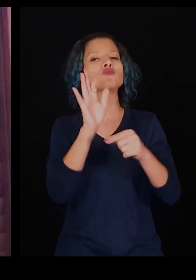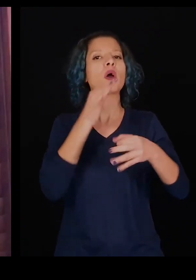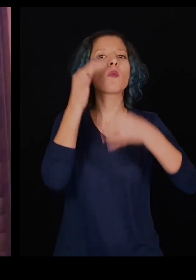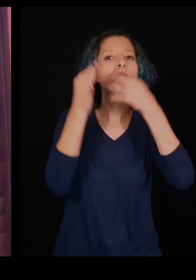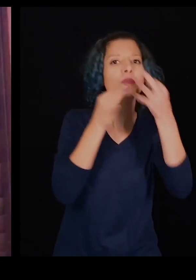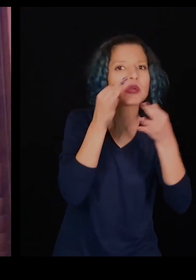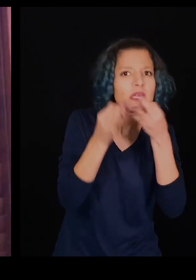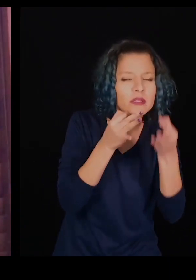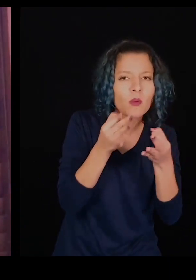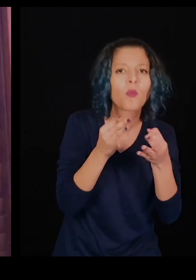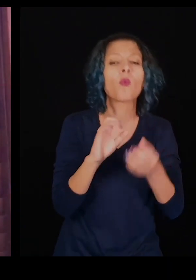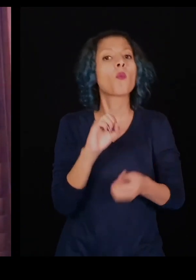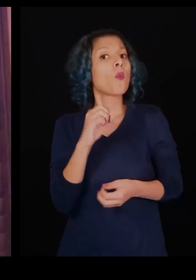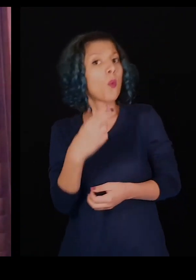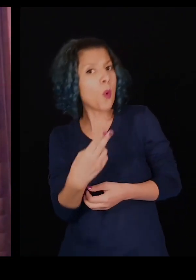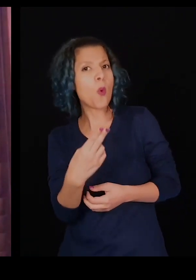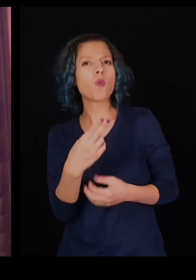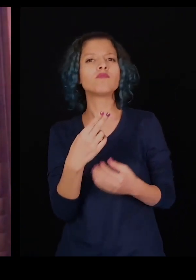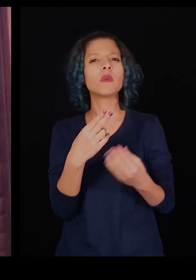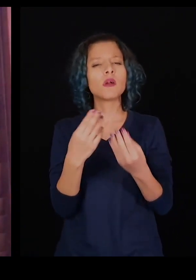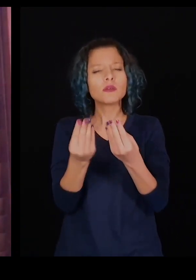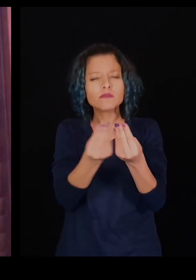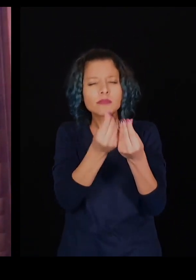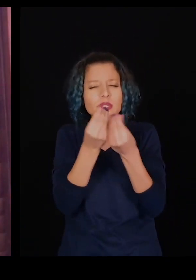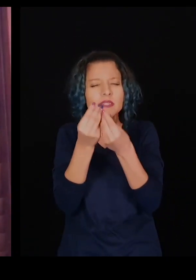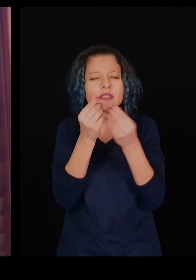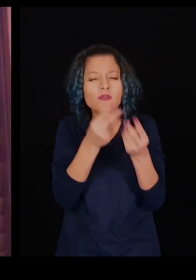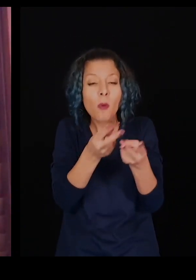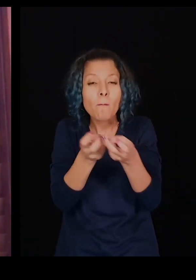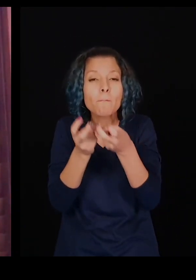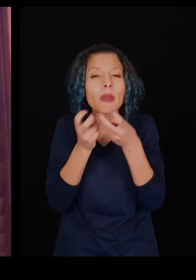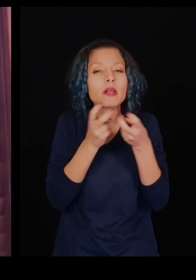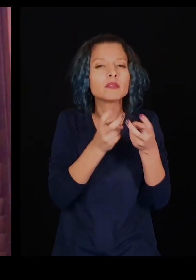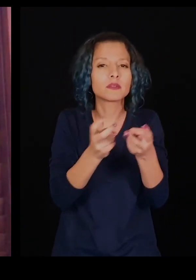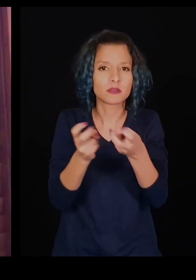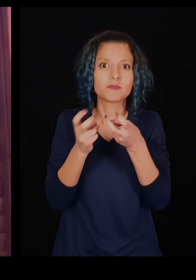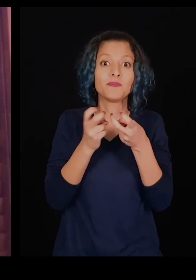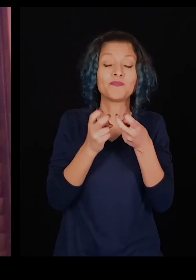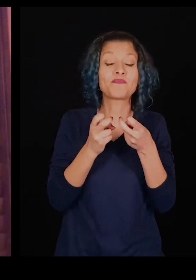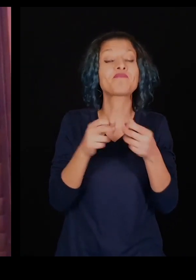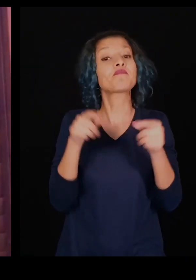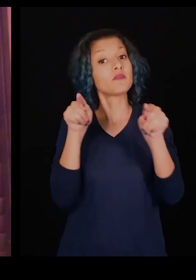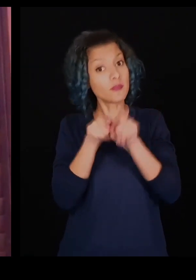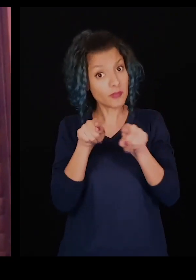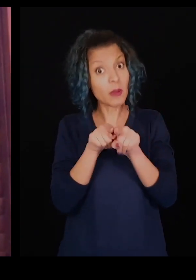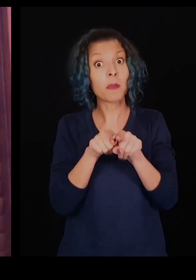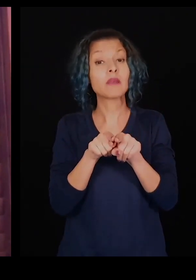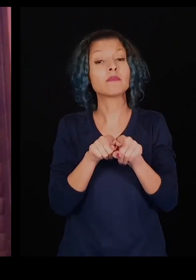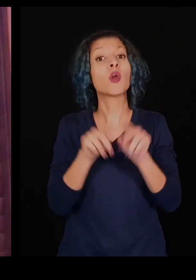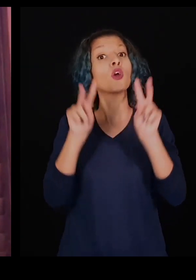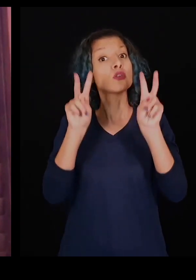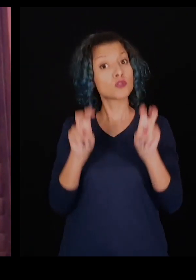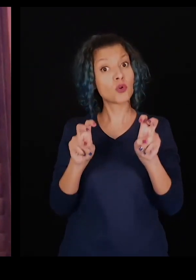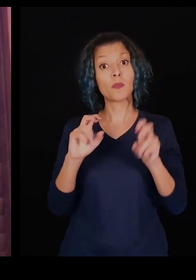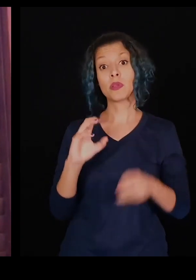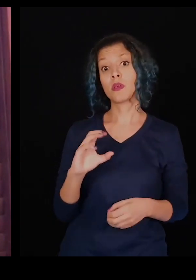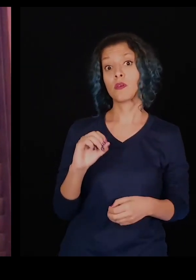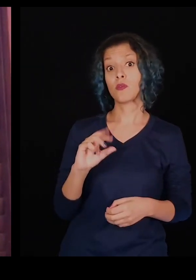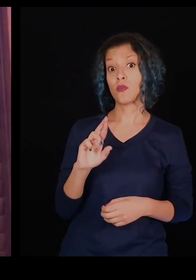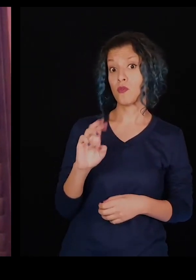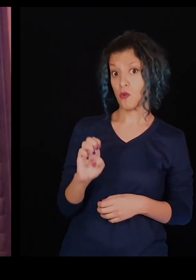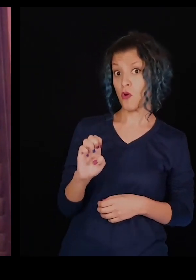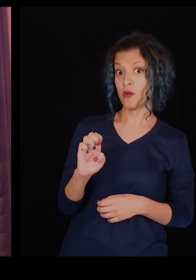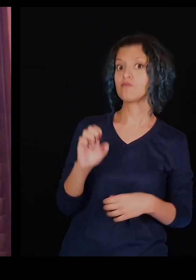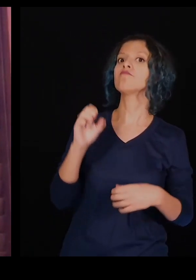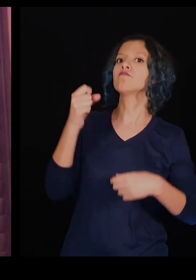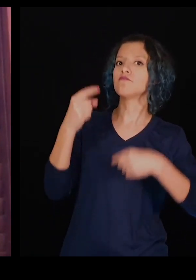ou termos um olhar mais sensível a partir das causas, também a respeito do COR, né?